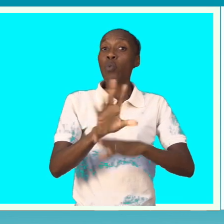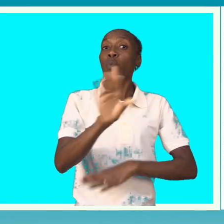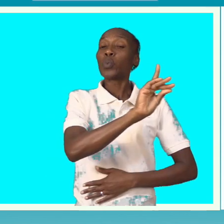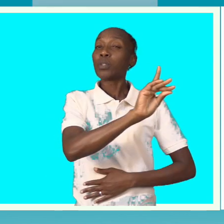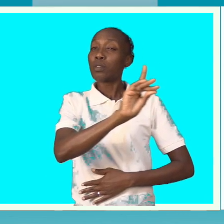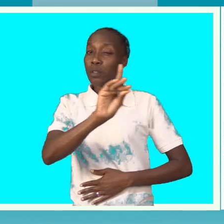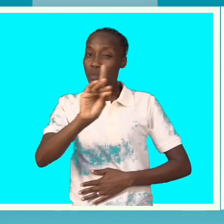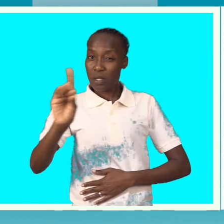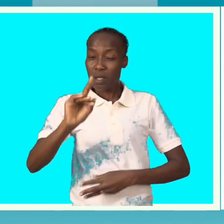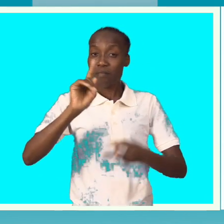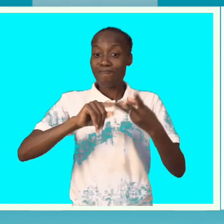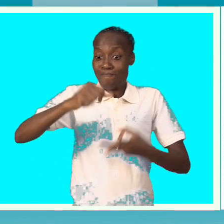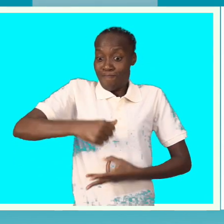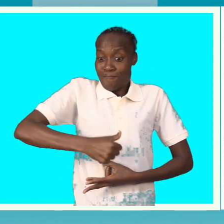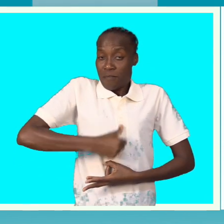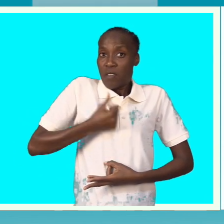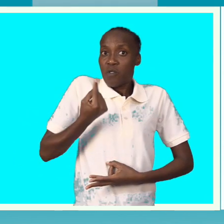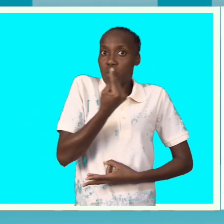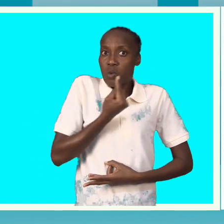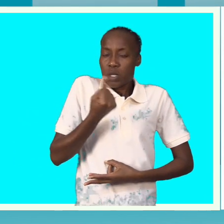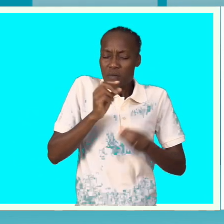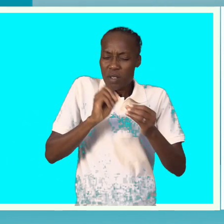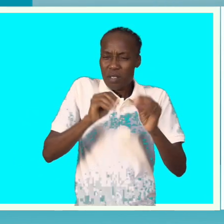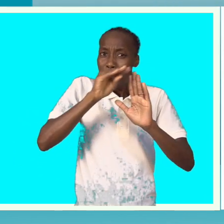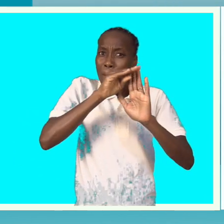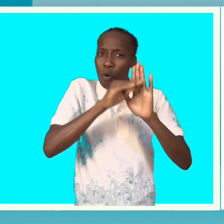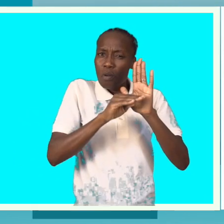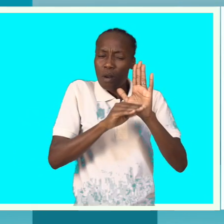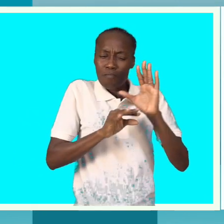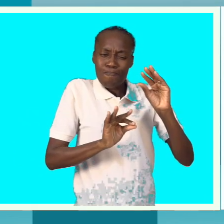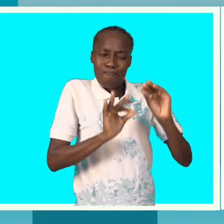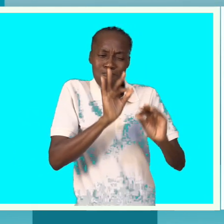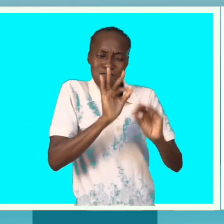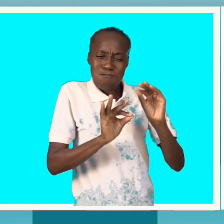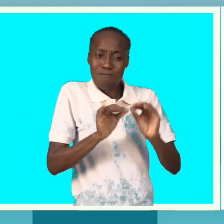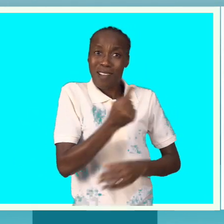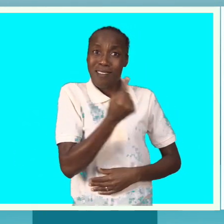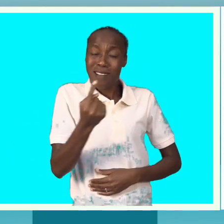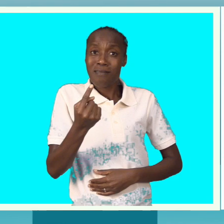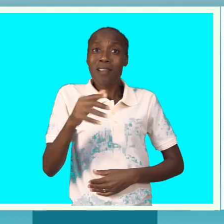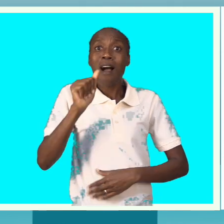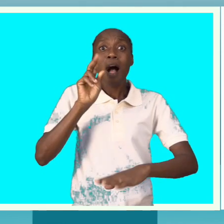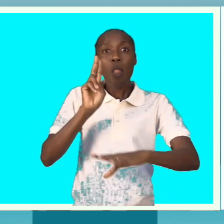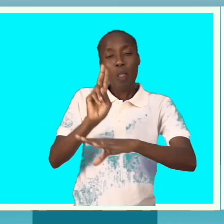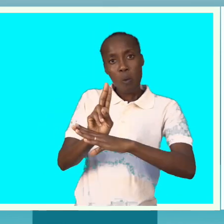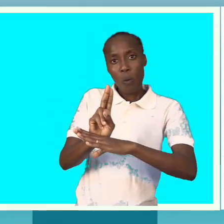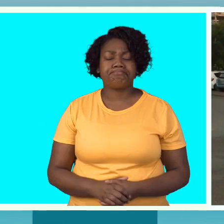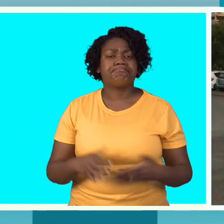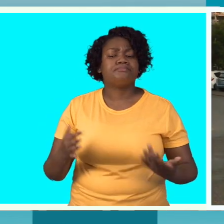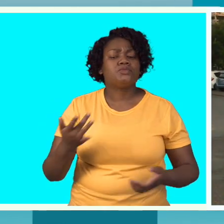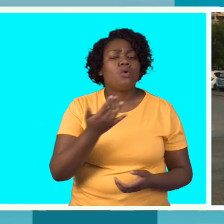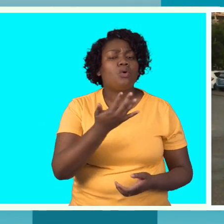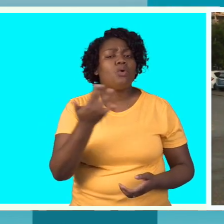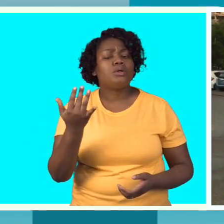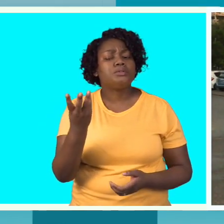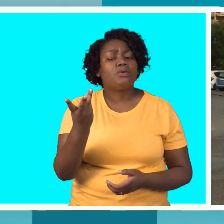educativas especiais. Vai ter que desenhar programas individualizados dos alunos. Vai fazer o acompanhamento.